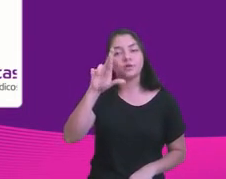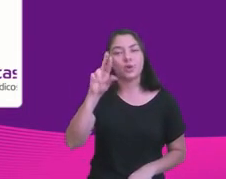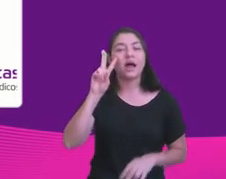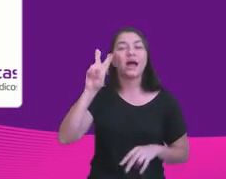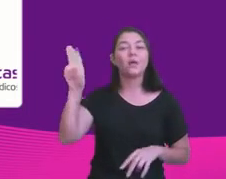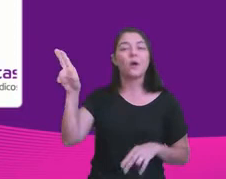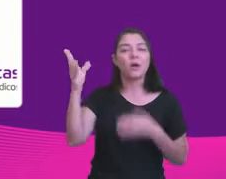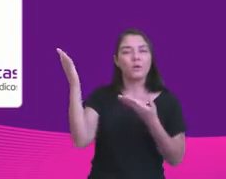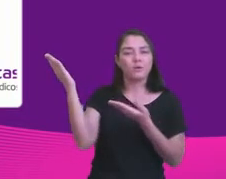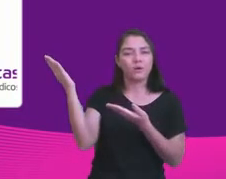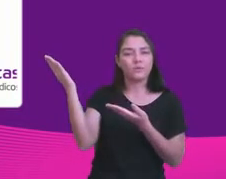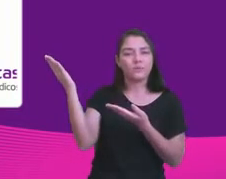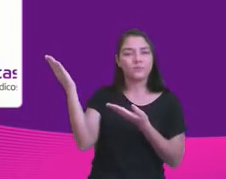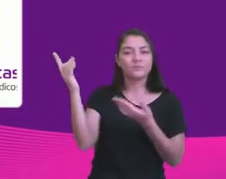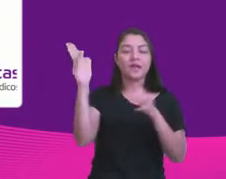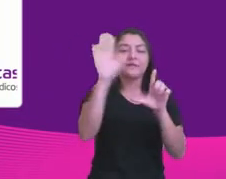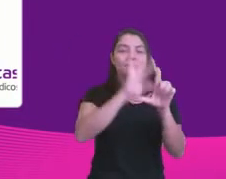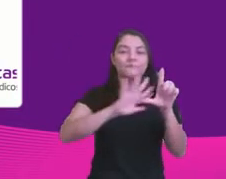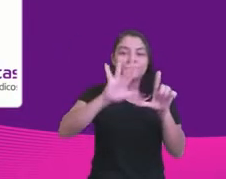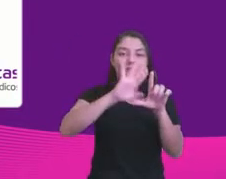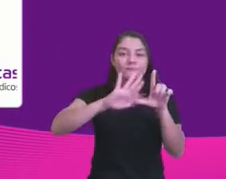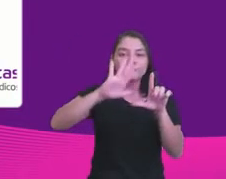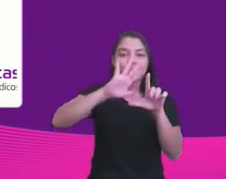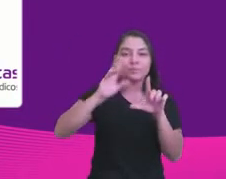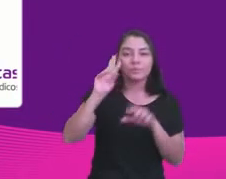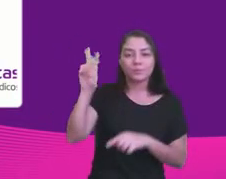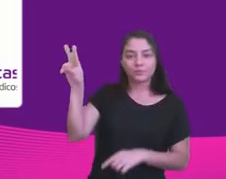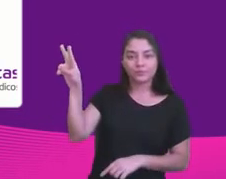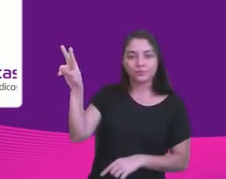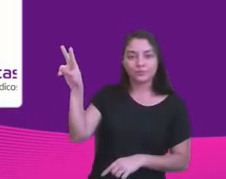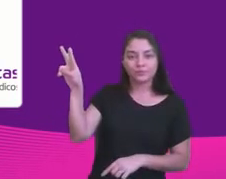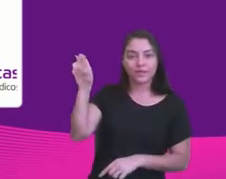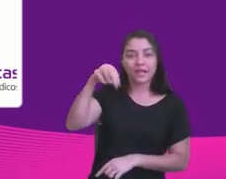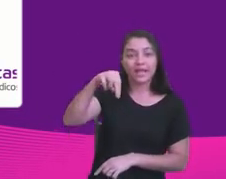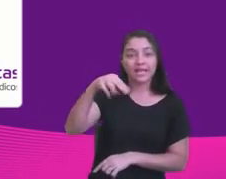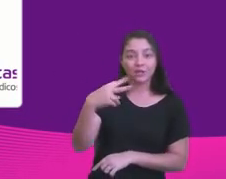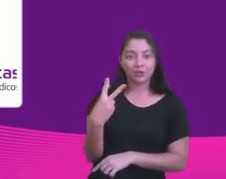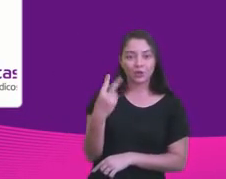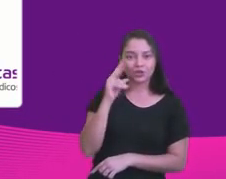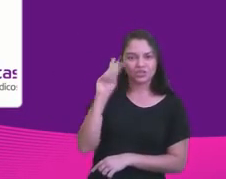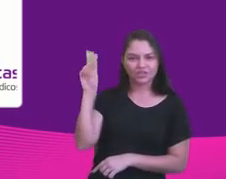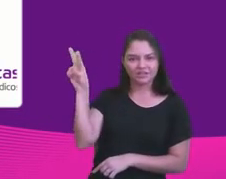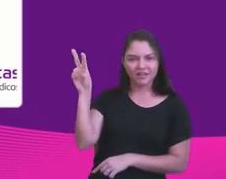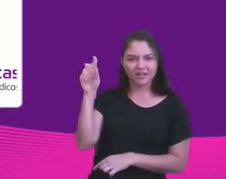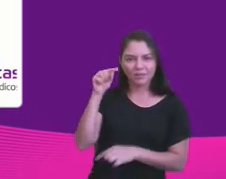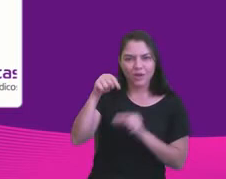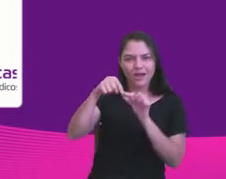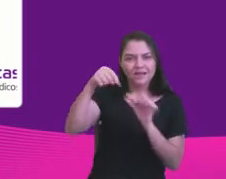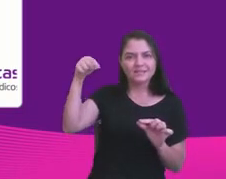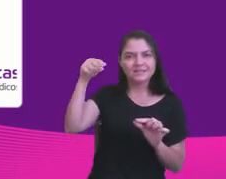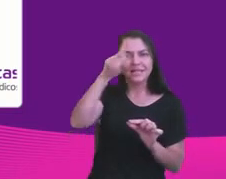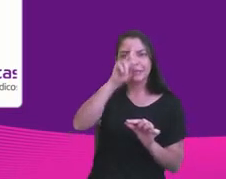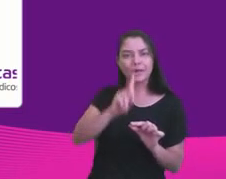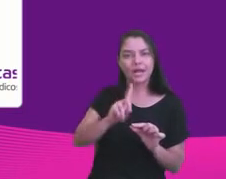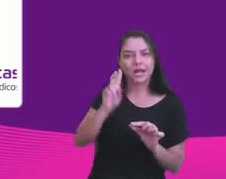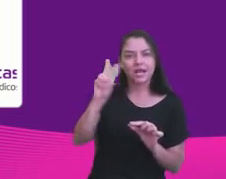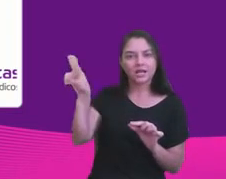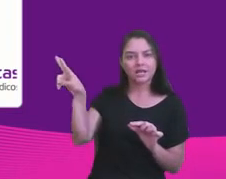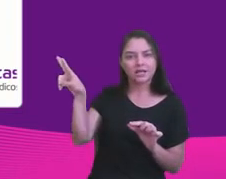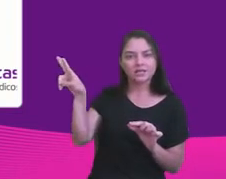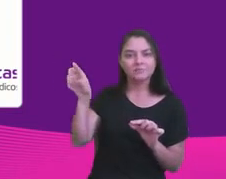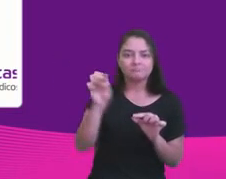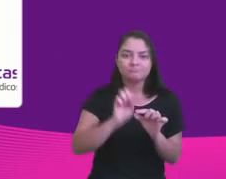meio. Uma doença N2, com linfonodos mesorretais, no mínimo 5,